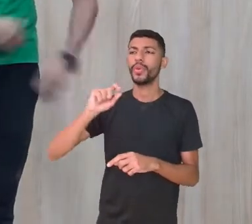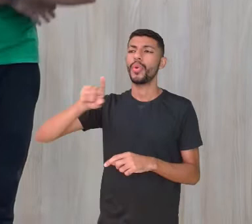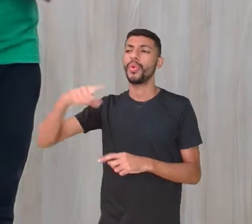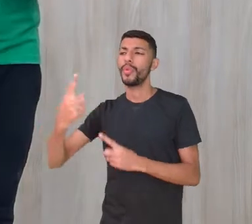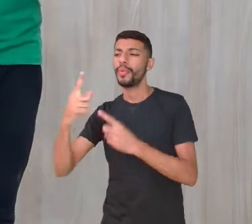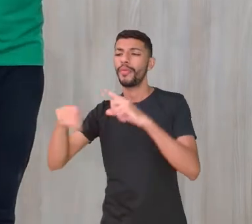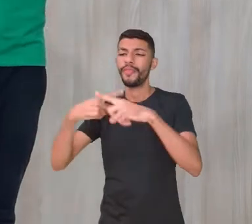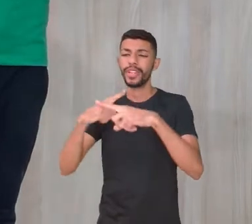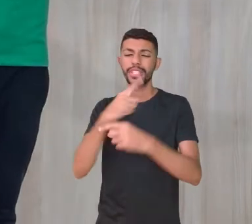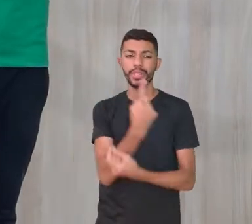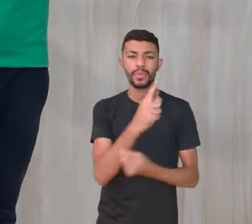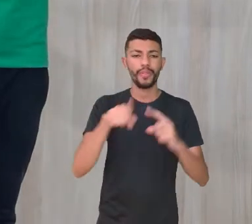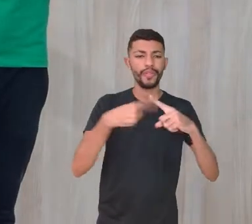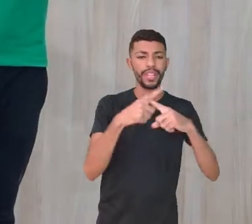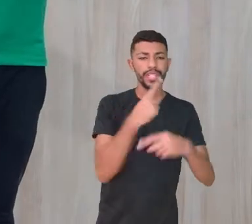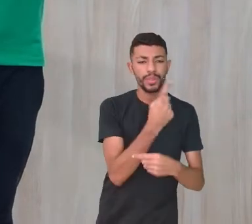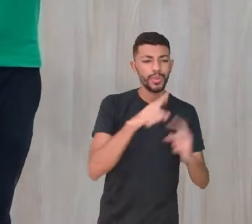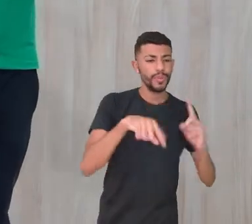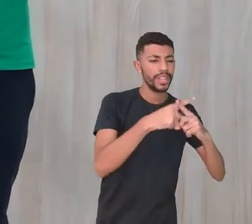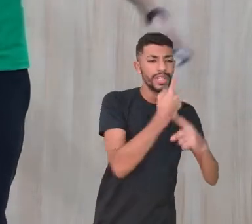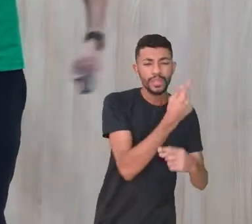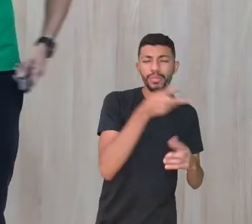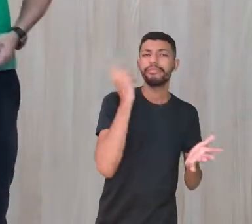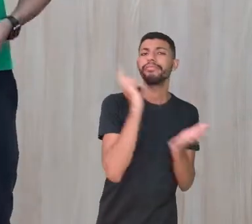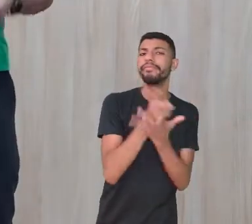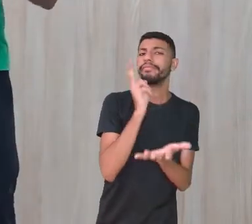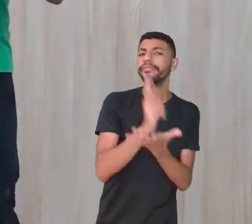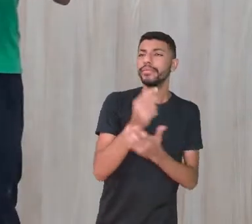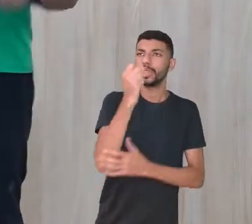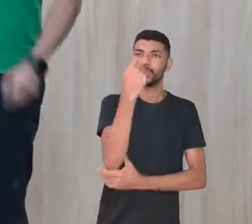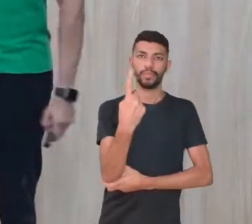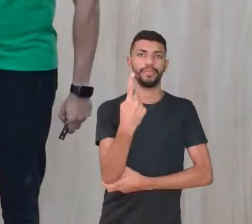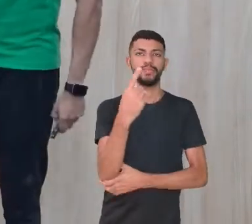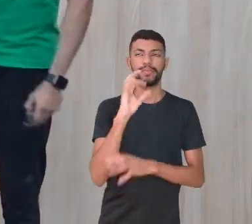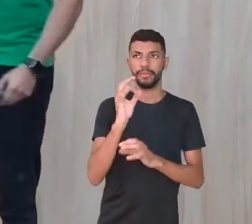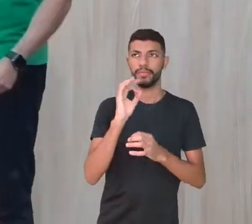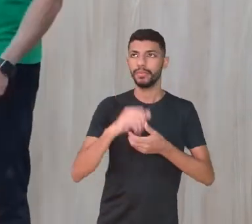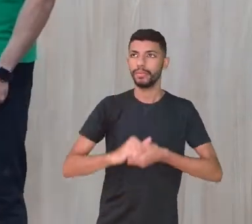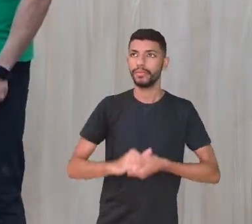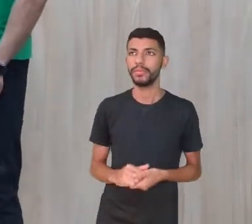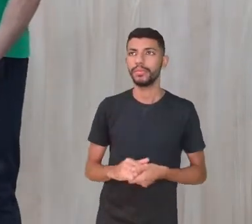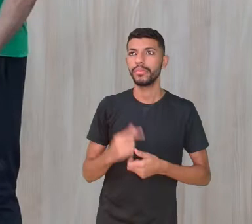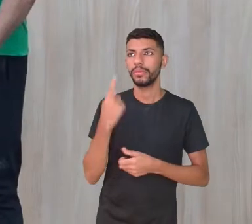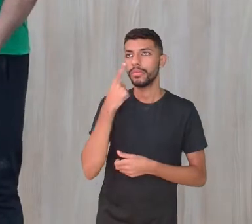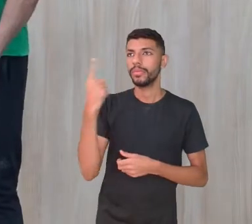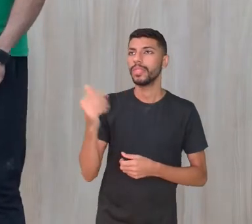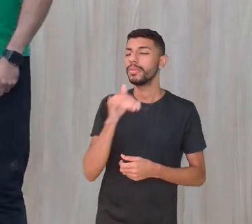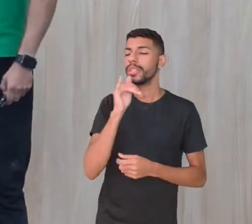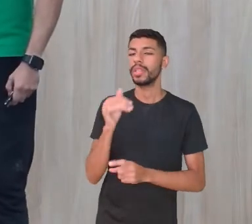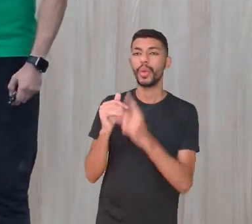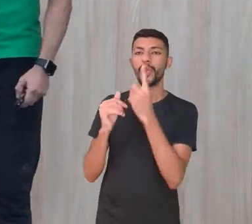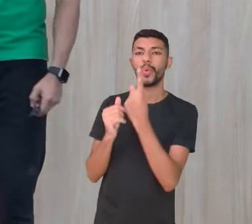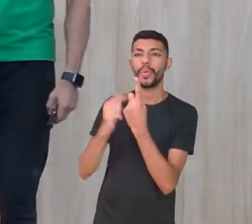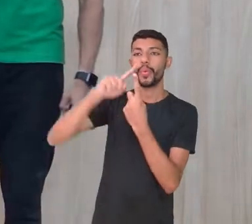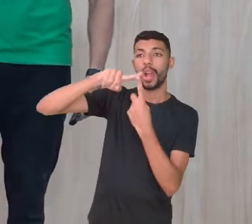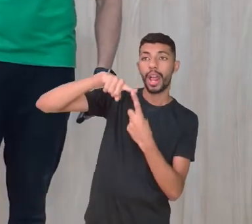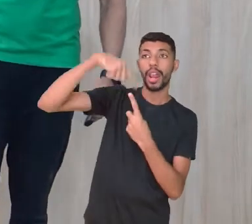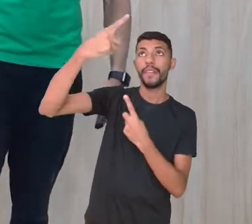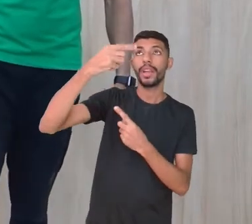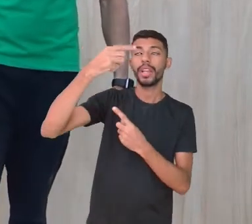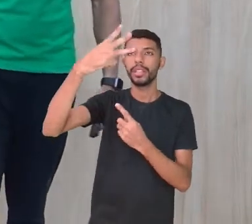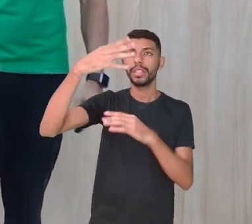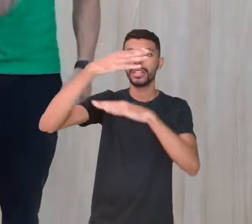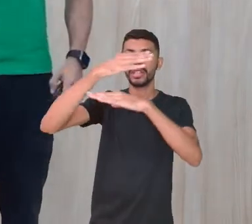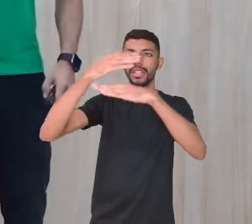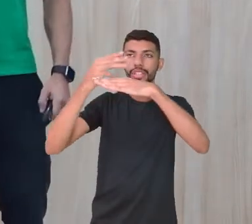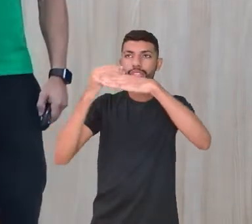1. Infinitas vezes vai continuar sendo igual a 1, certo? Então, 1 elevado a 3/4 também vai